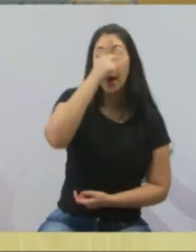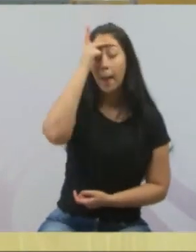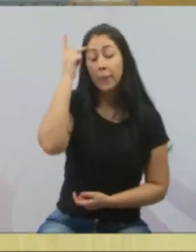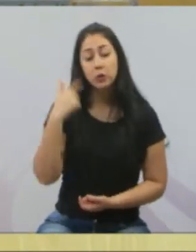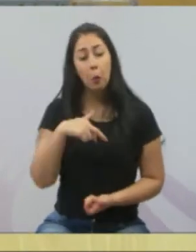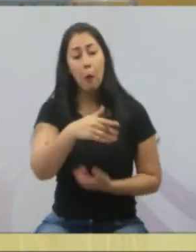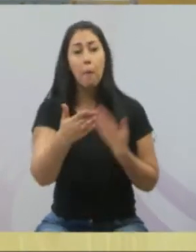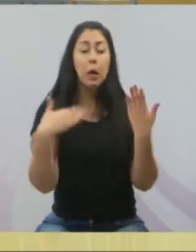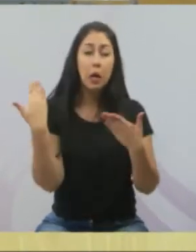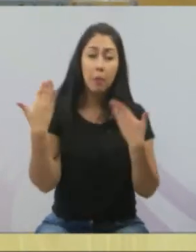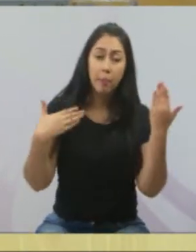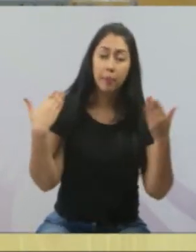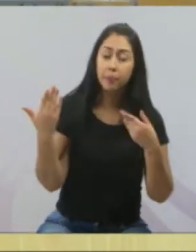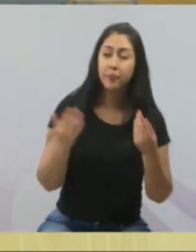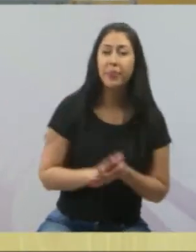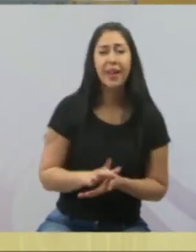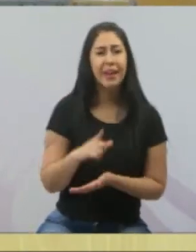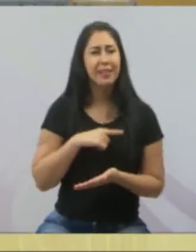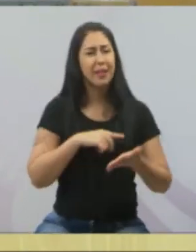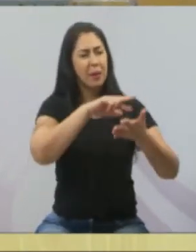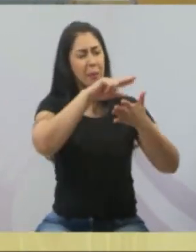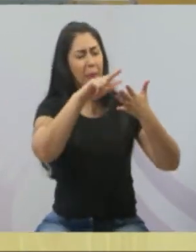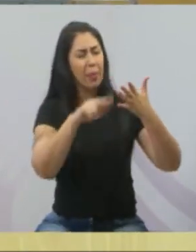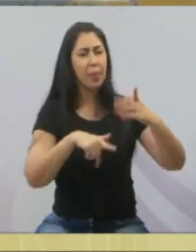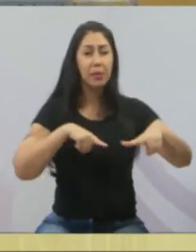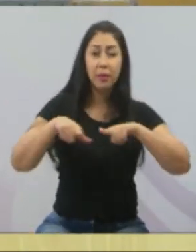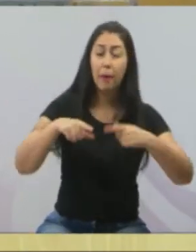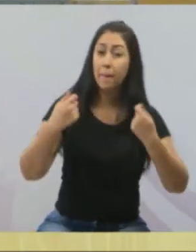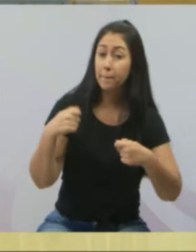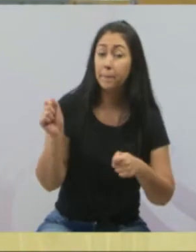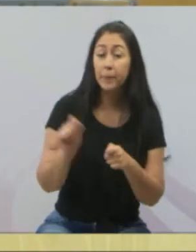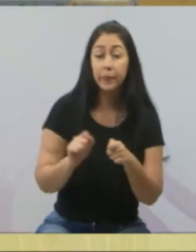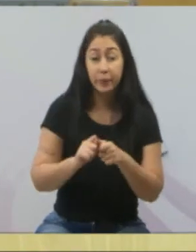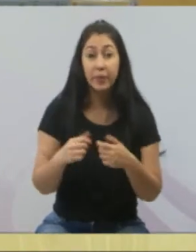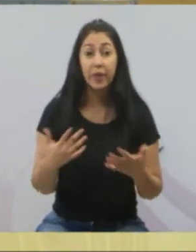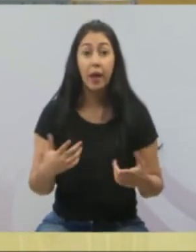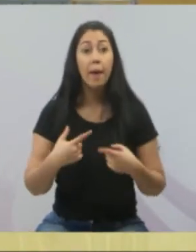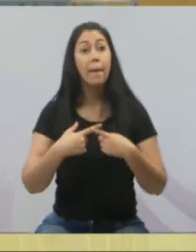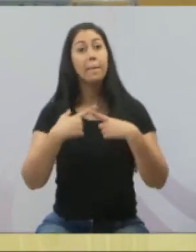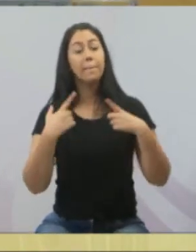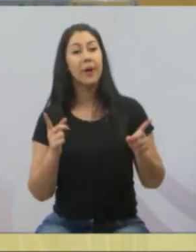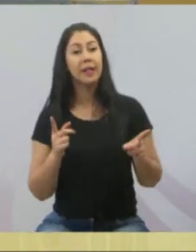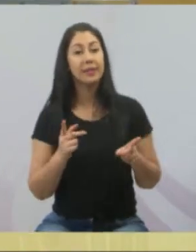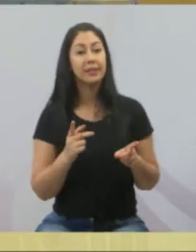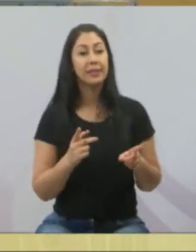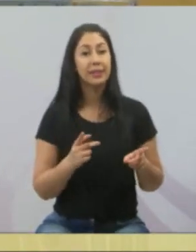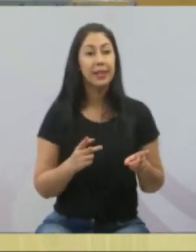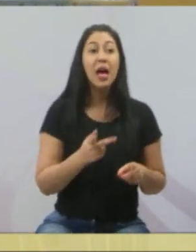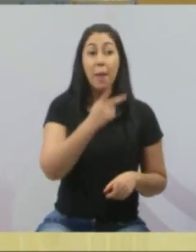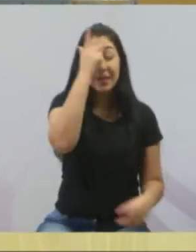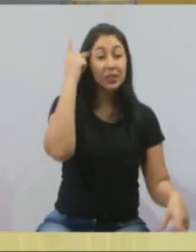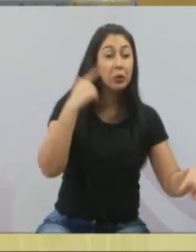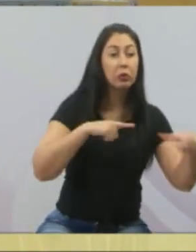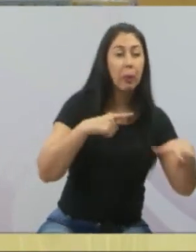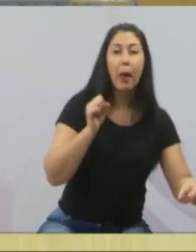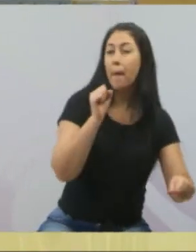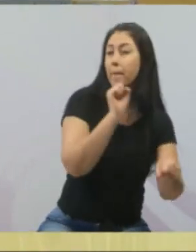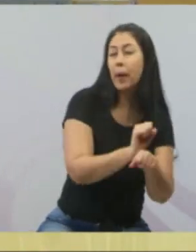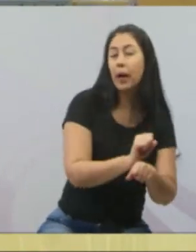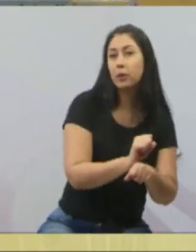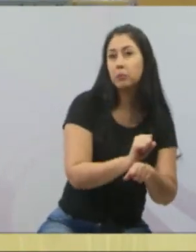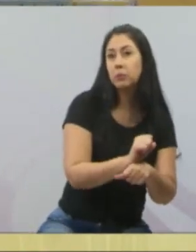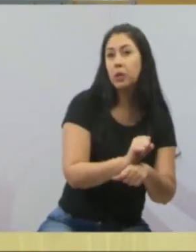IPVA, se registrado na cidade, solicitamos a adoção da medida hora requerida. Portanto, certo do entendimento de que todos amamos